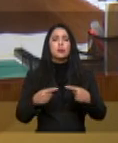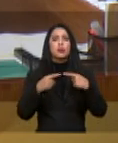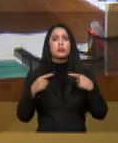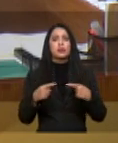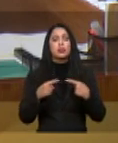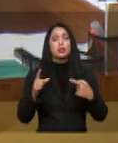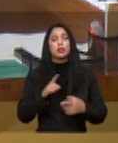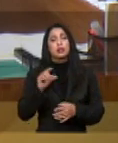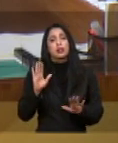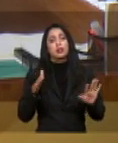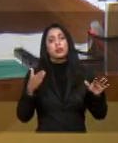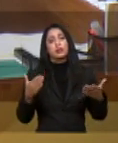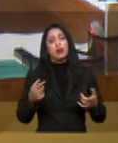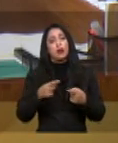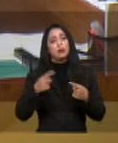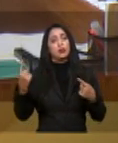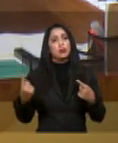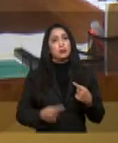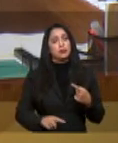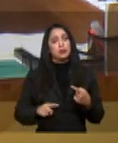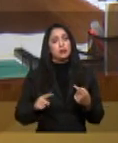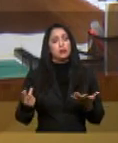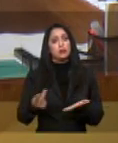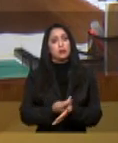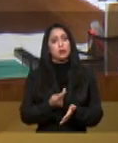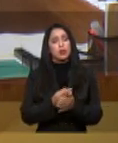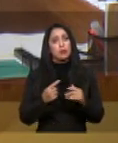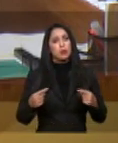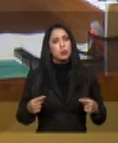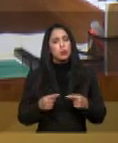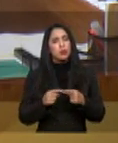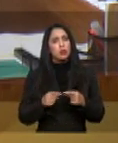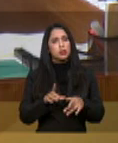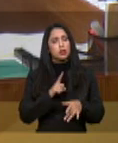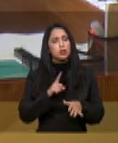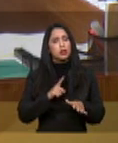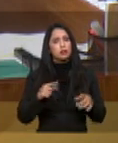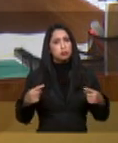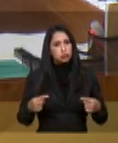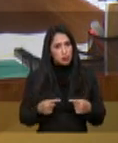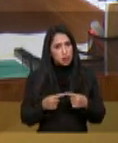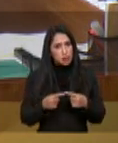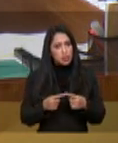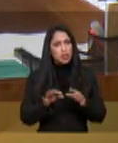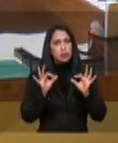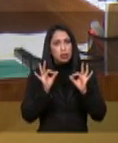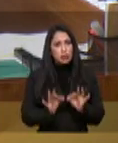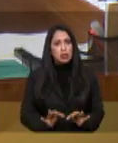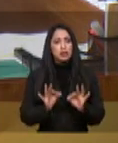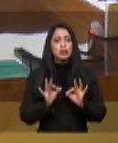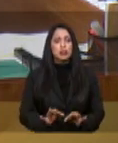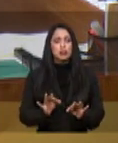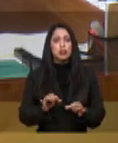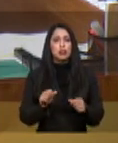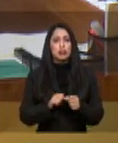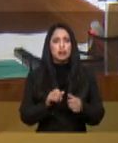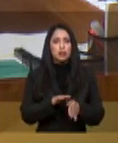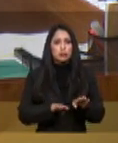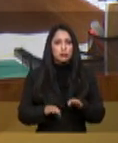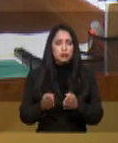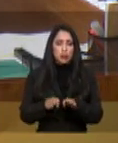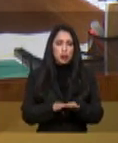se inserir na proibição do excesso. Proporcional, uma vez adequada, necessária e porque atendida proporção entre meio e